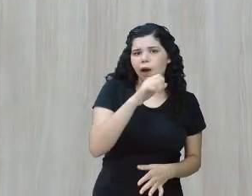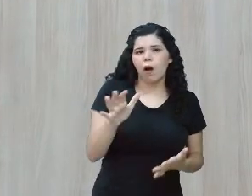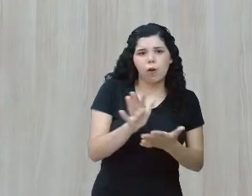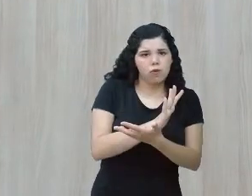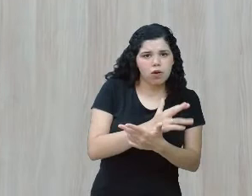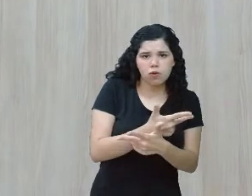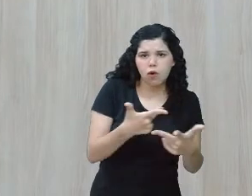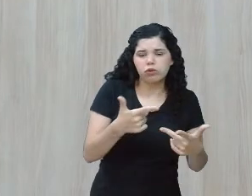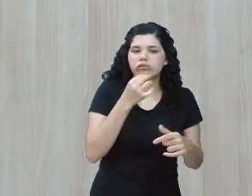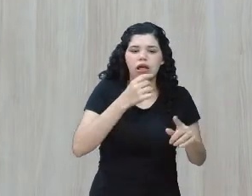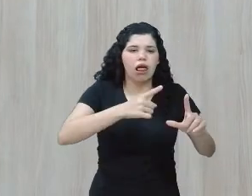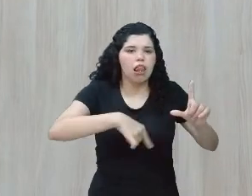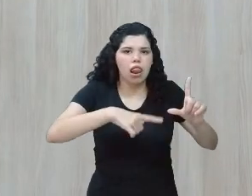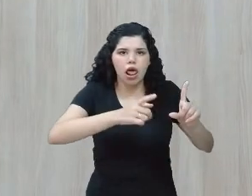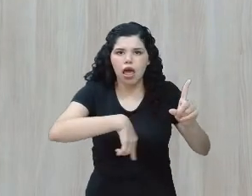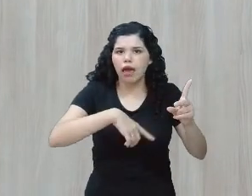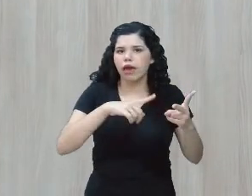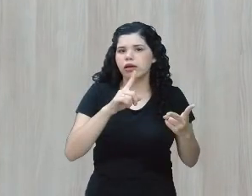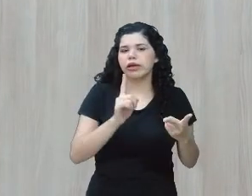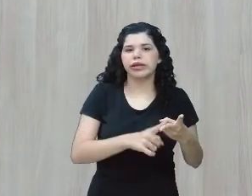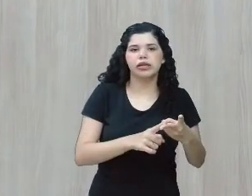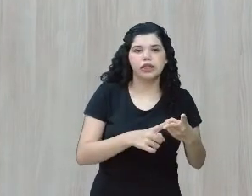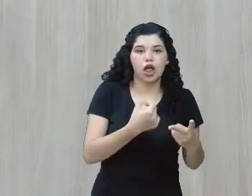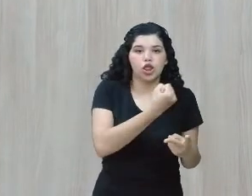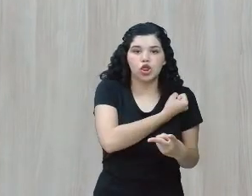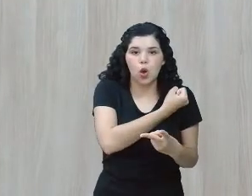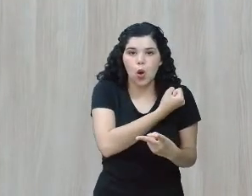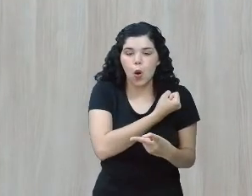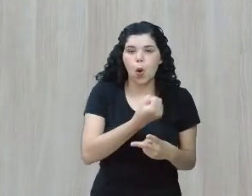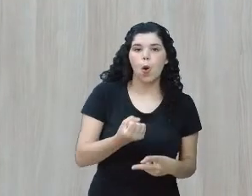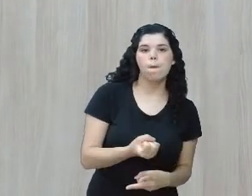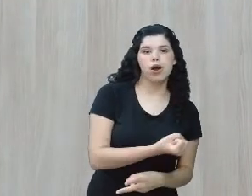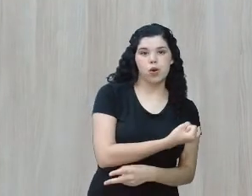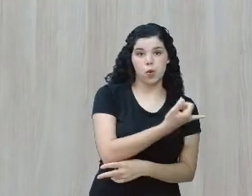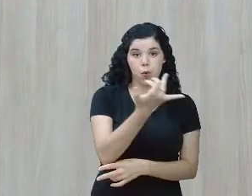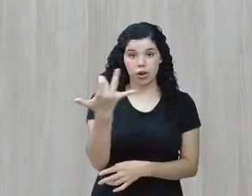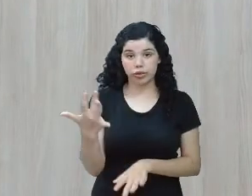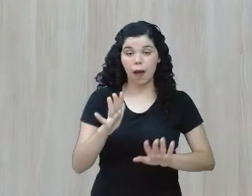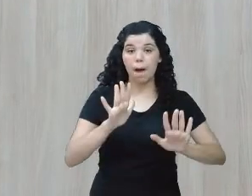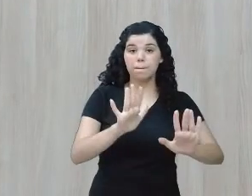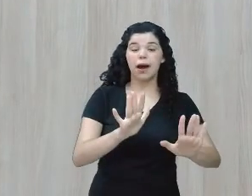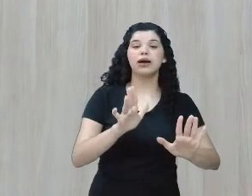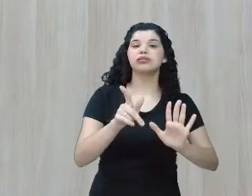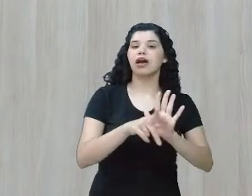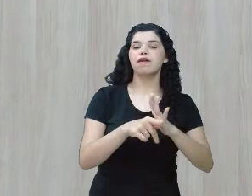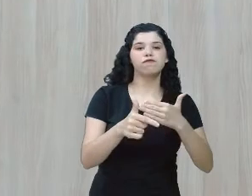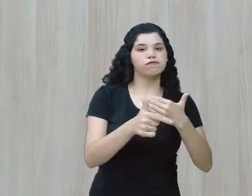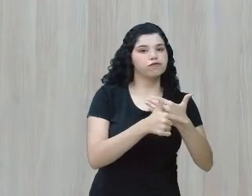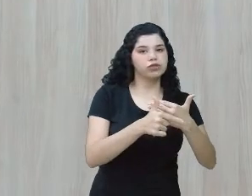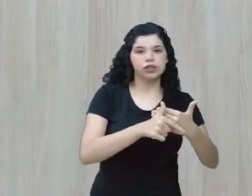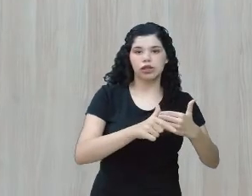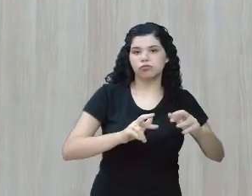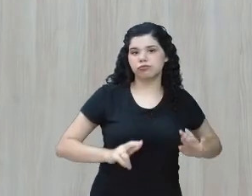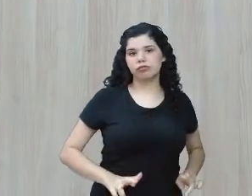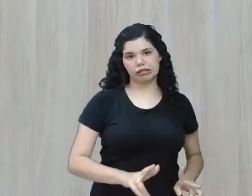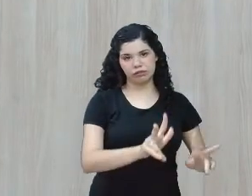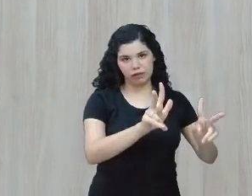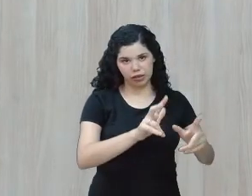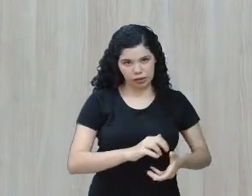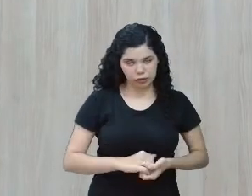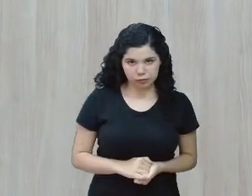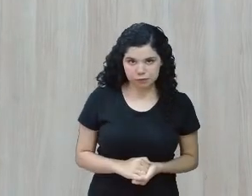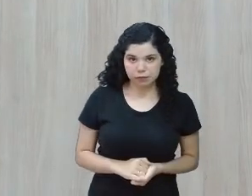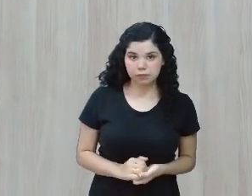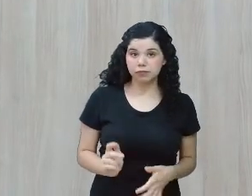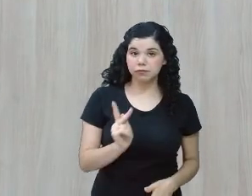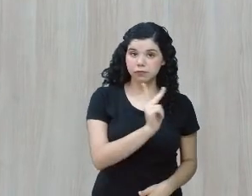aprender as letras, a relação do número e quantidade, mas é um trabalho diferenciado, tá? Então, assim, o